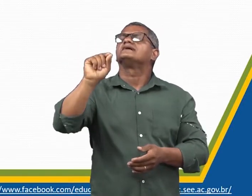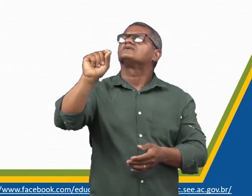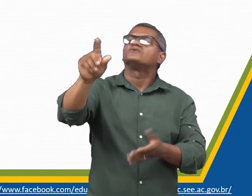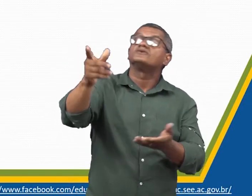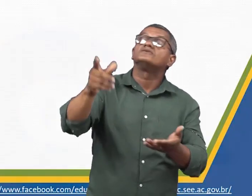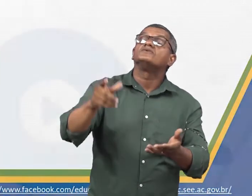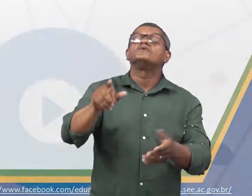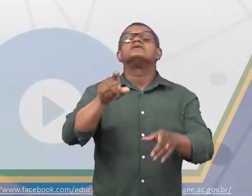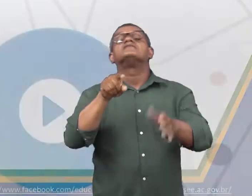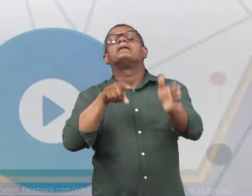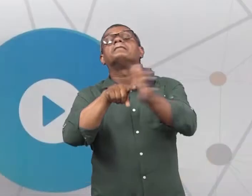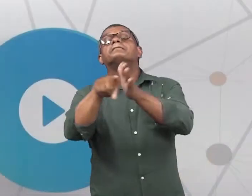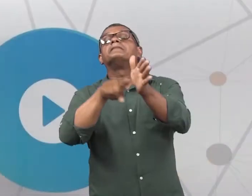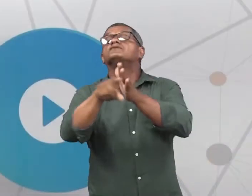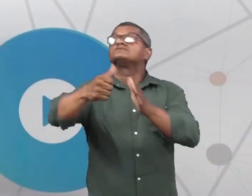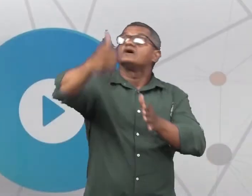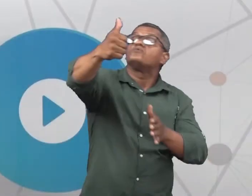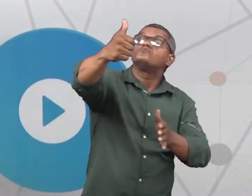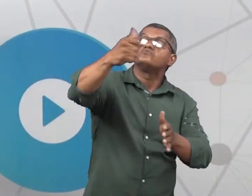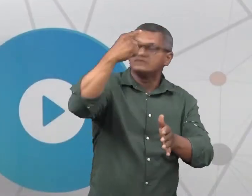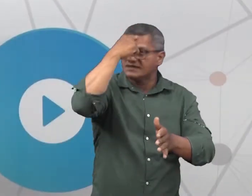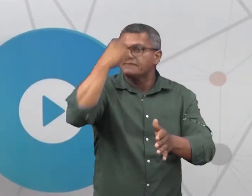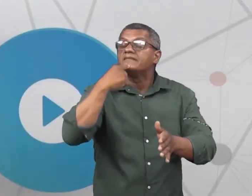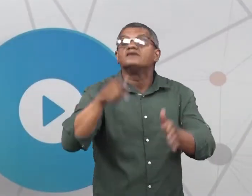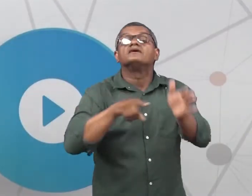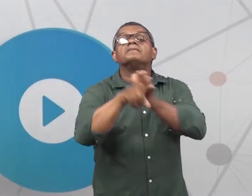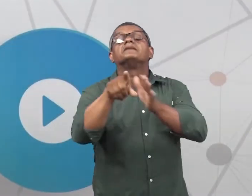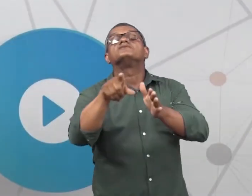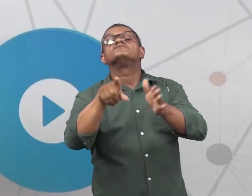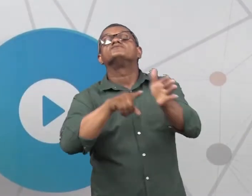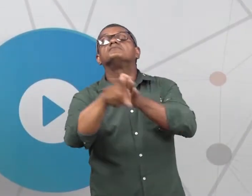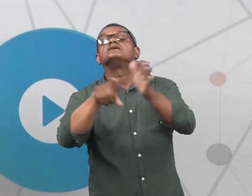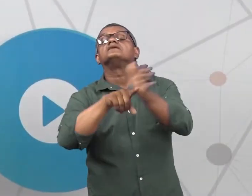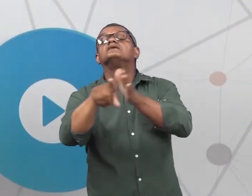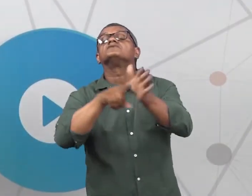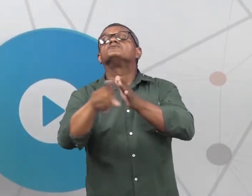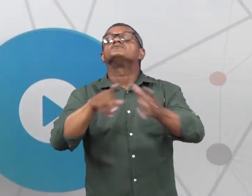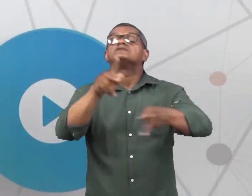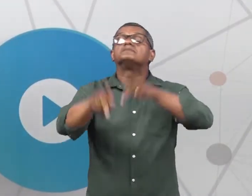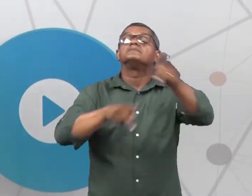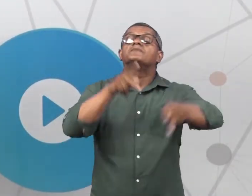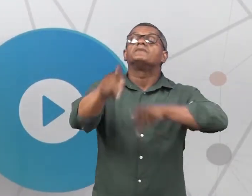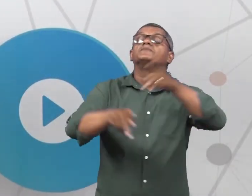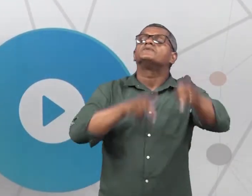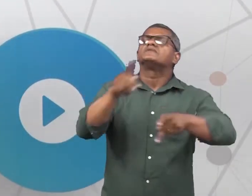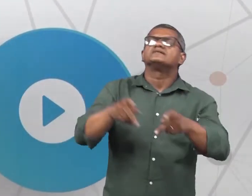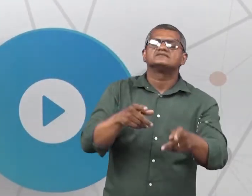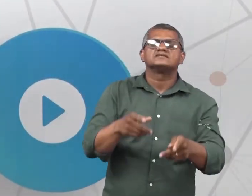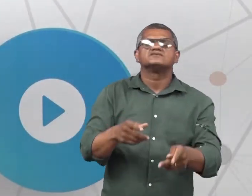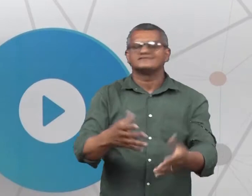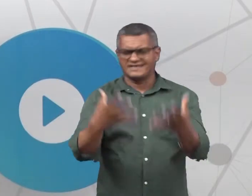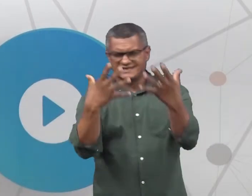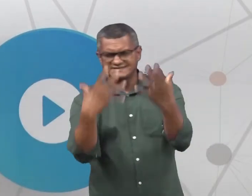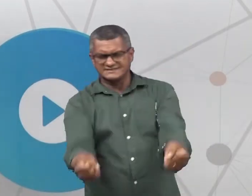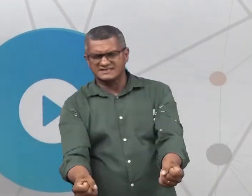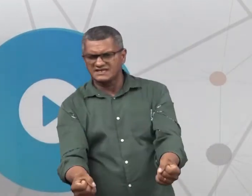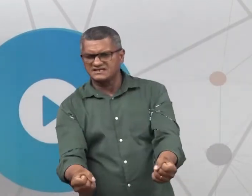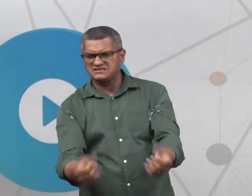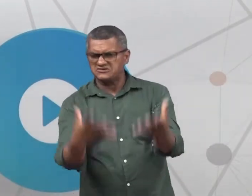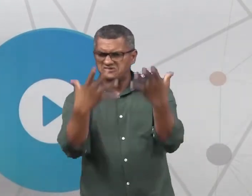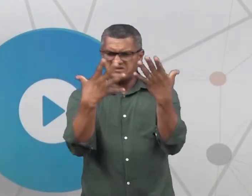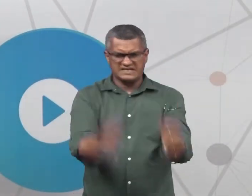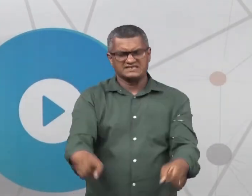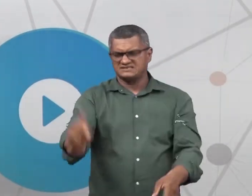que seria o referendo? O referendo é uma consulta popular. Tá? Nesse momento, a população vai dizer